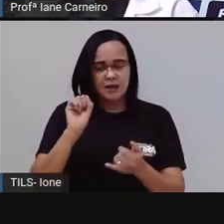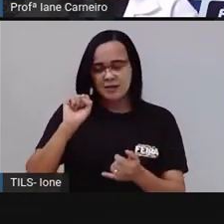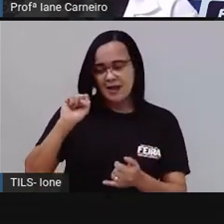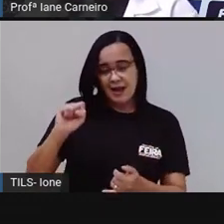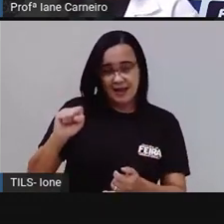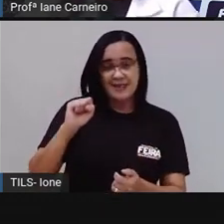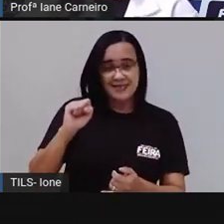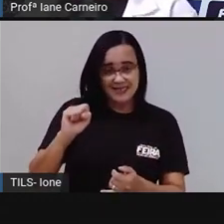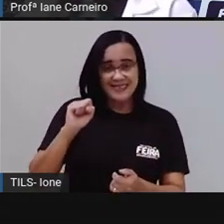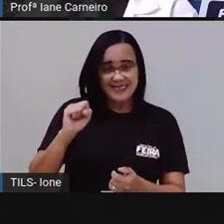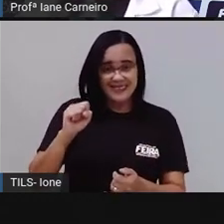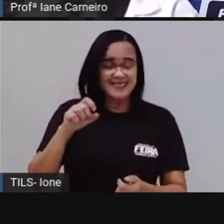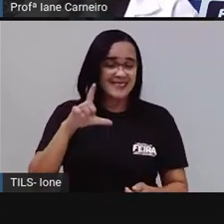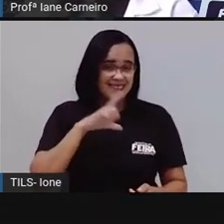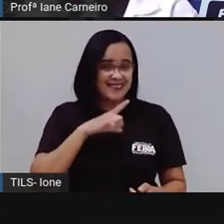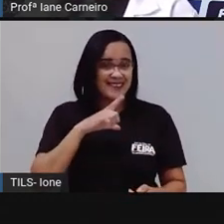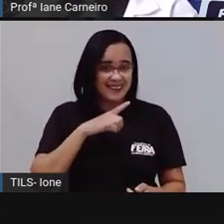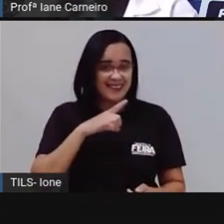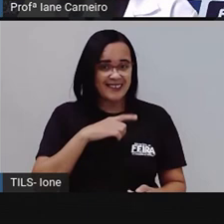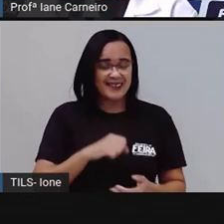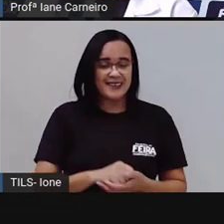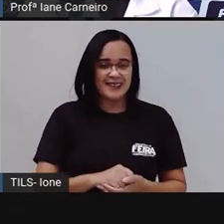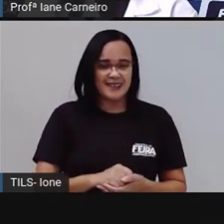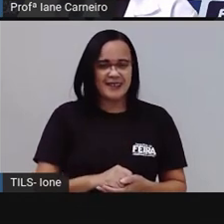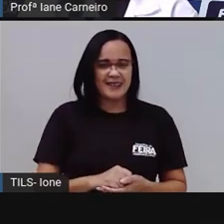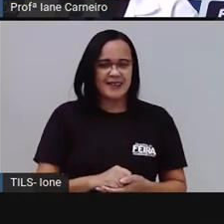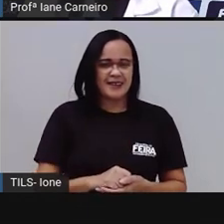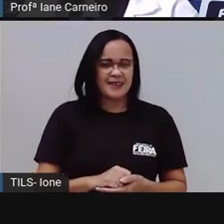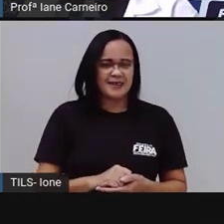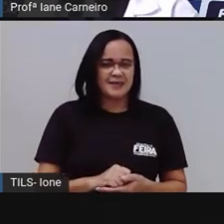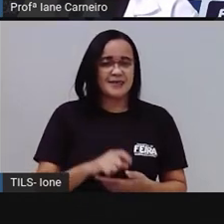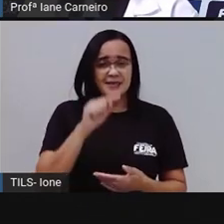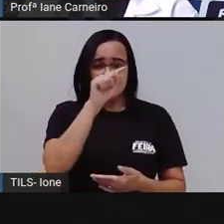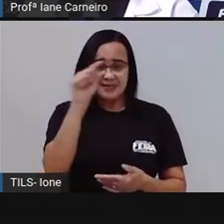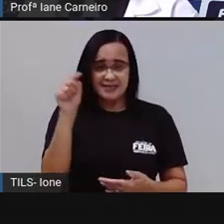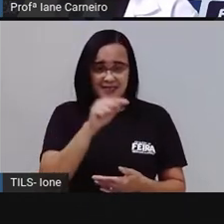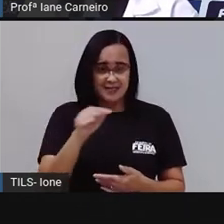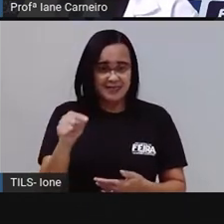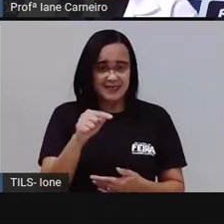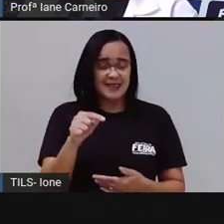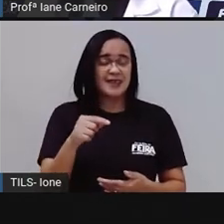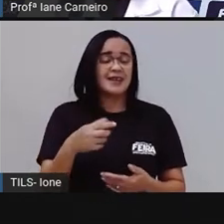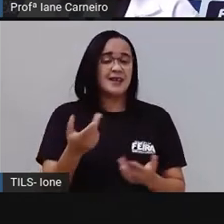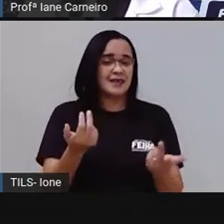som de Z dele próprio, ó, Z, opa, zebra.